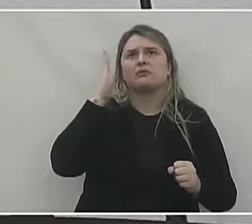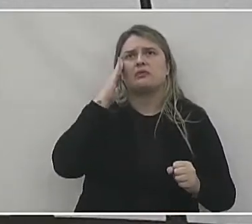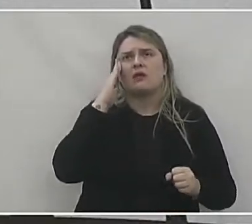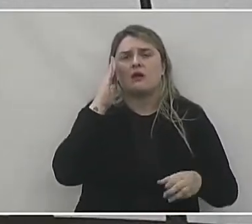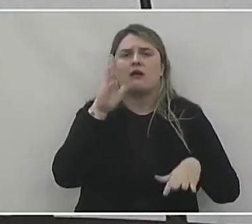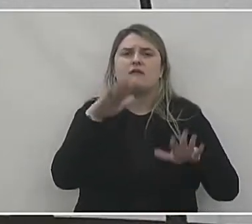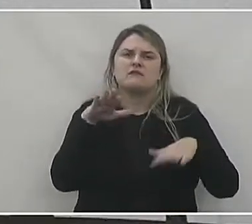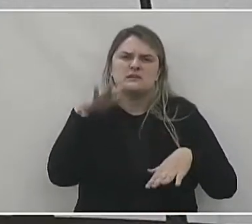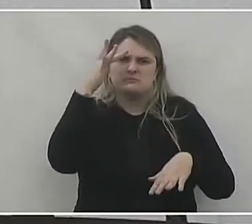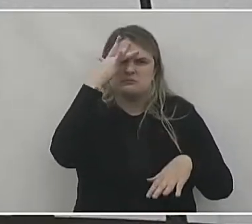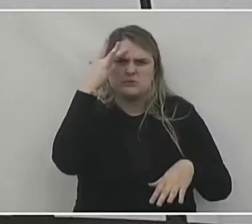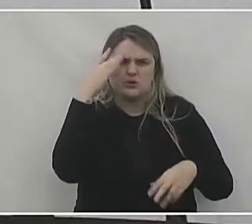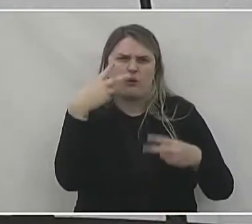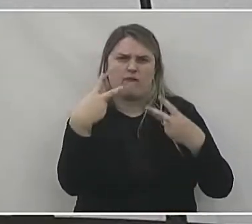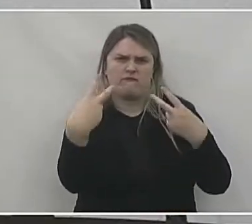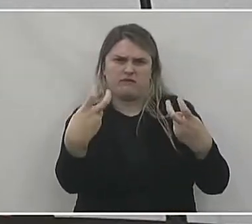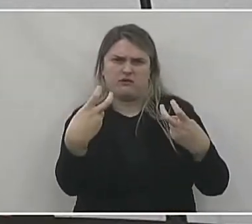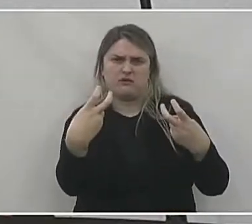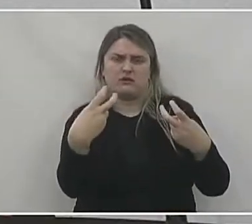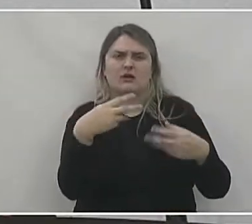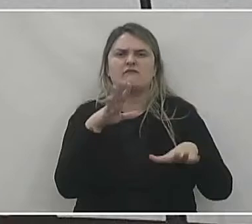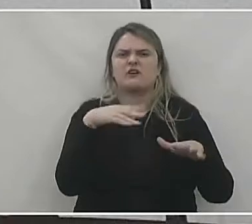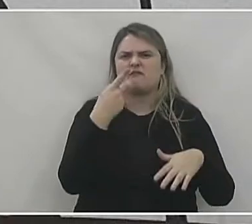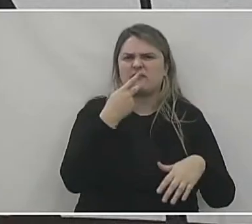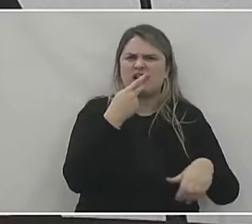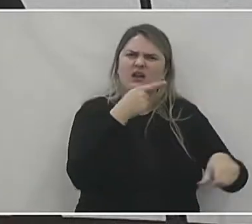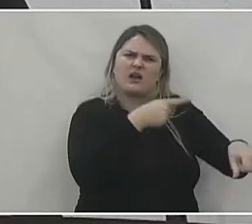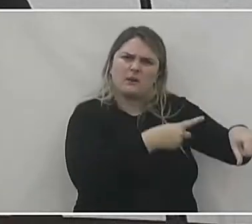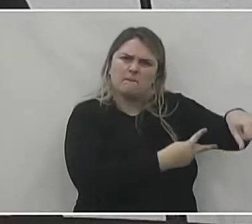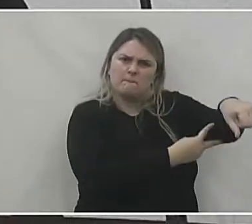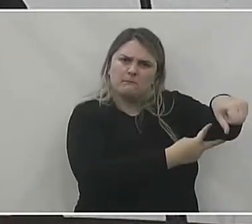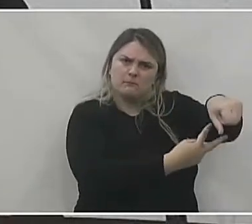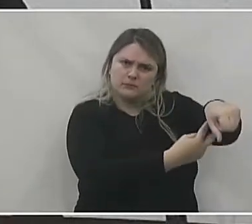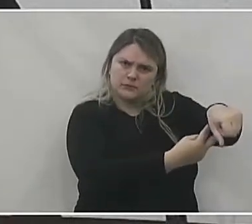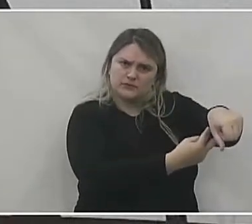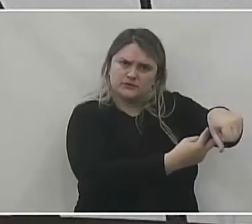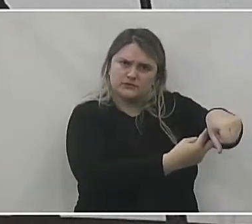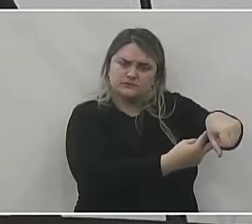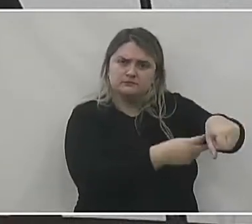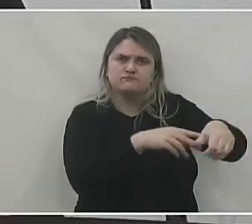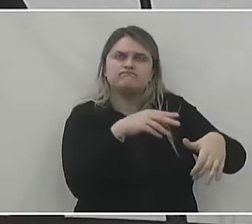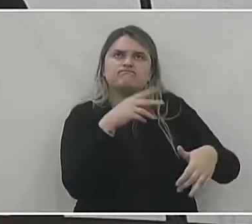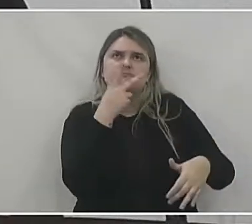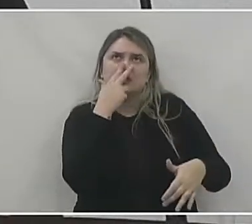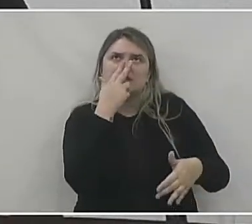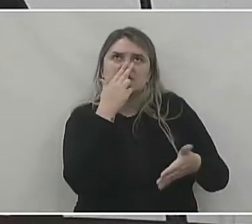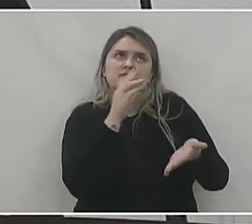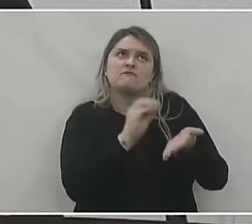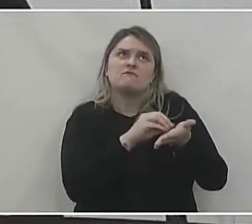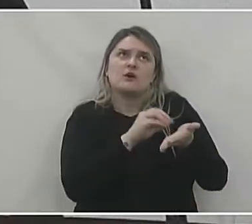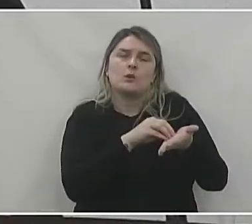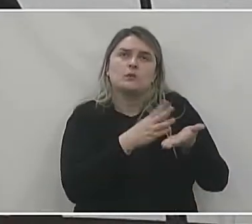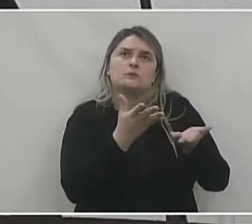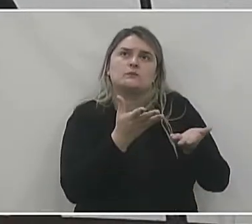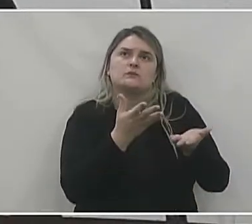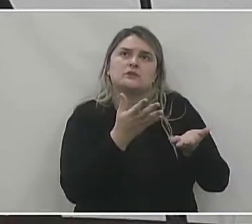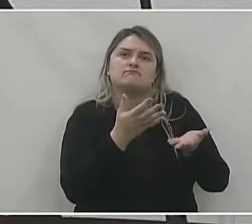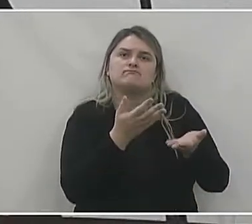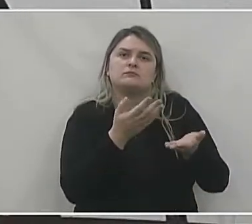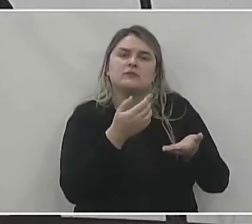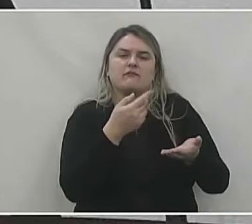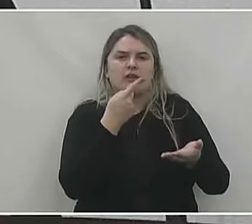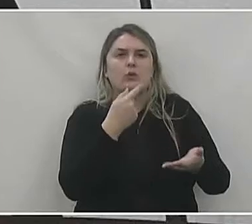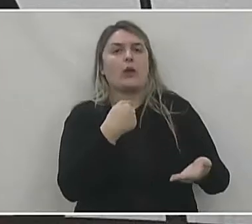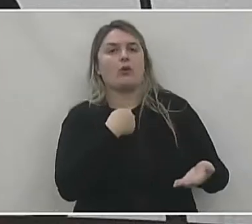até as pessoas que estão nos assistindo, que quando eu falo da ponte, talvez falte um pouquinho, quando eu